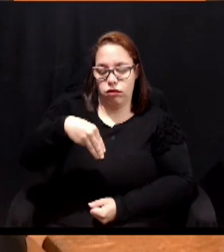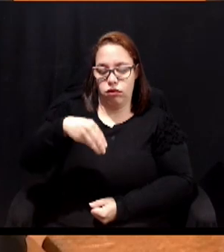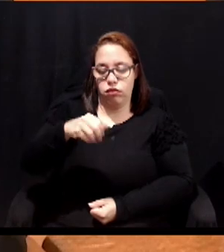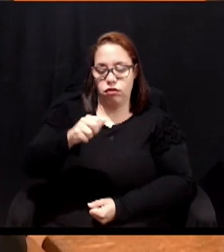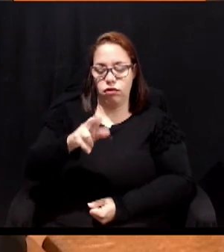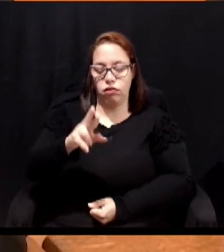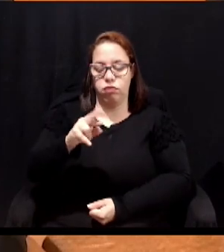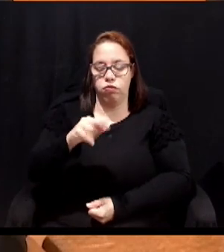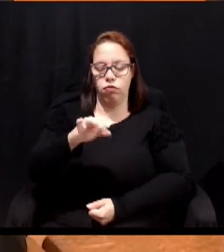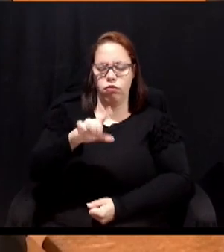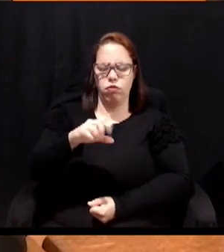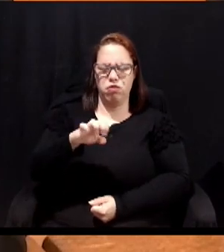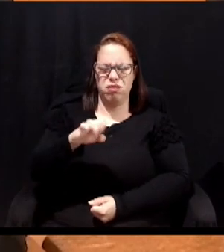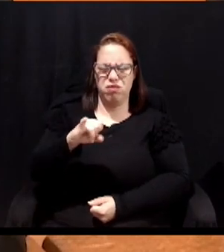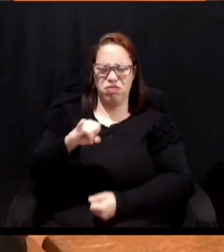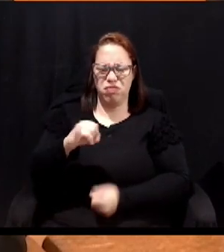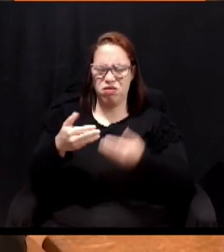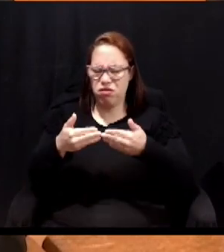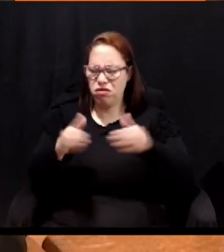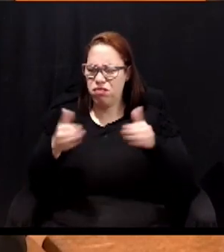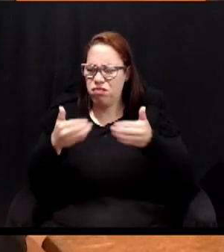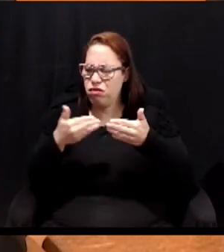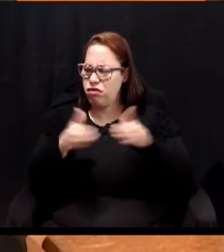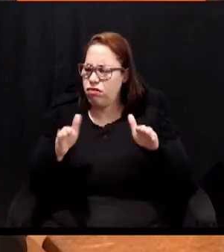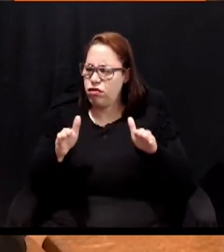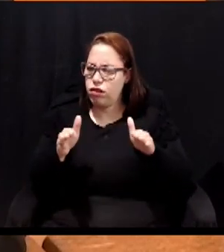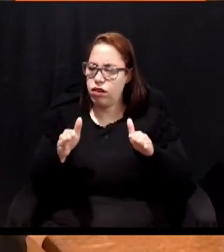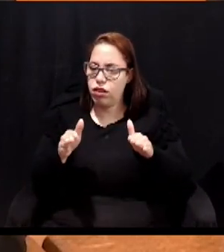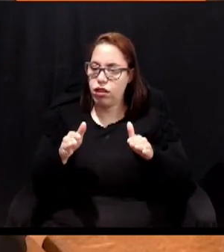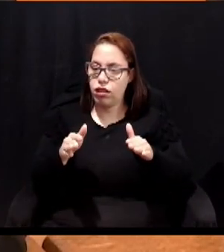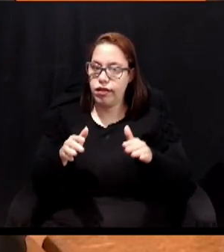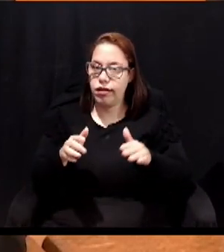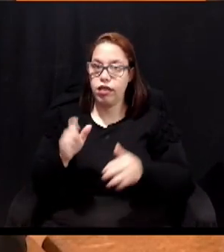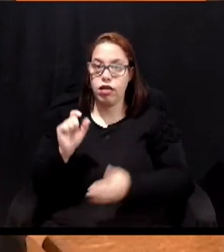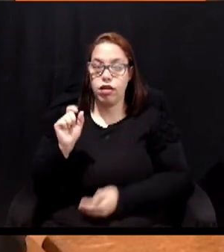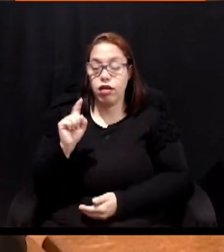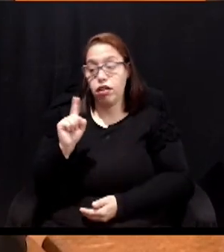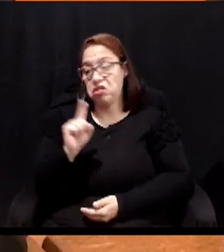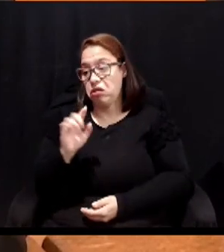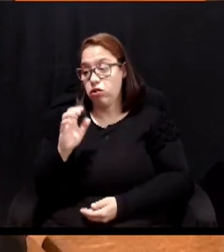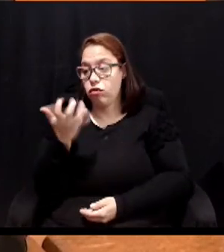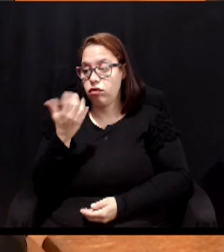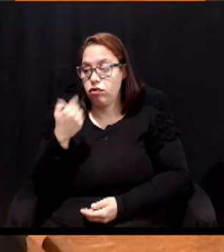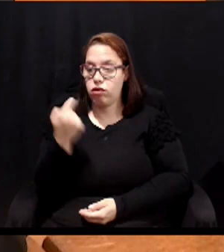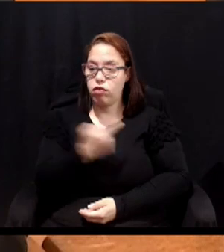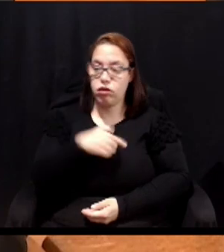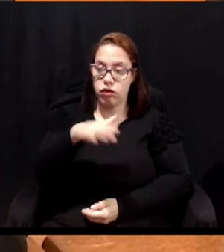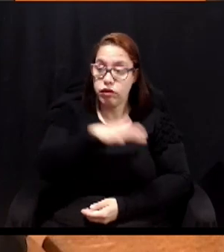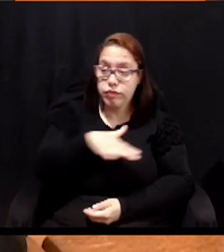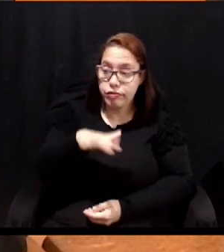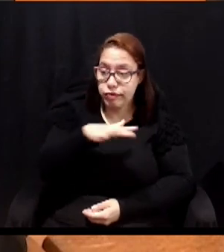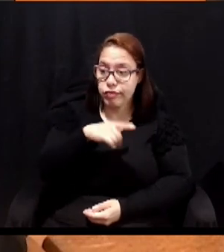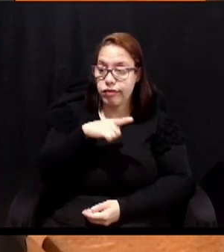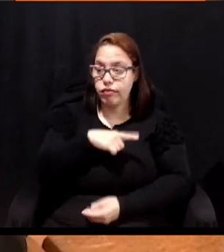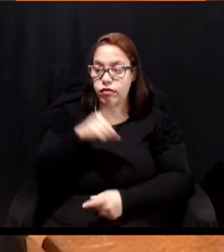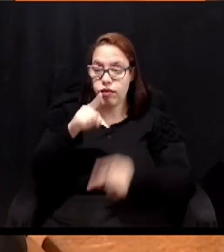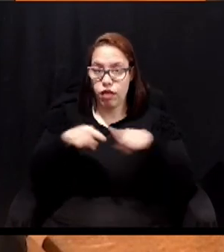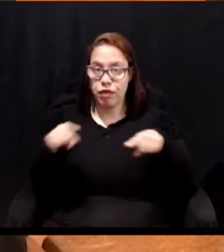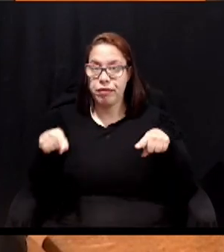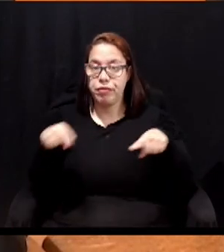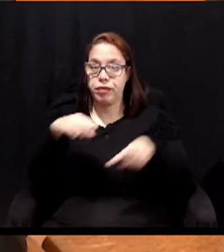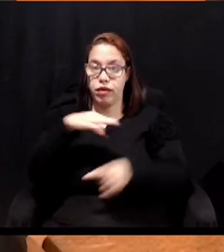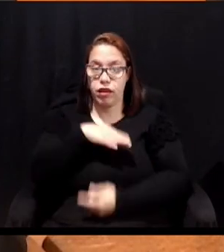que puderem, que não foram abertas. Mas, sobretudo, na nossa região, nós temos aí várias cidades que estão